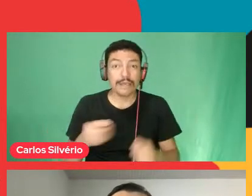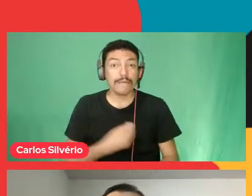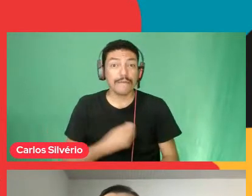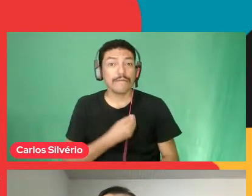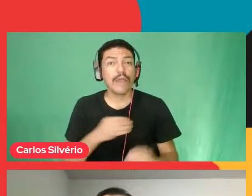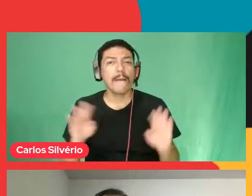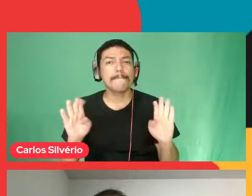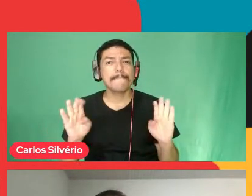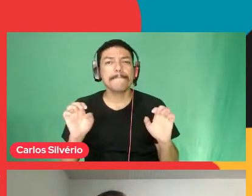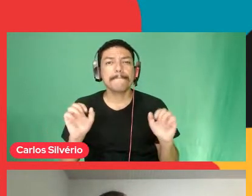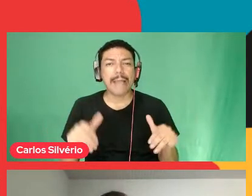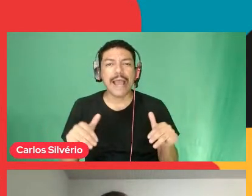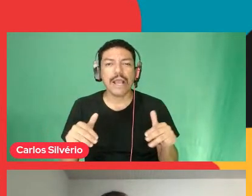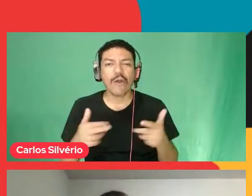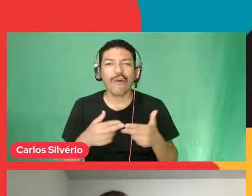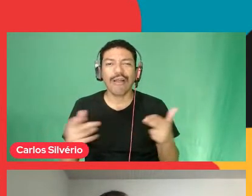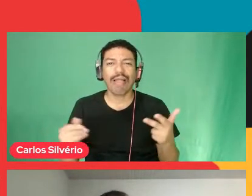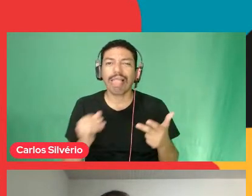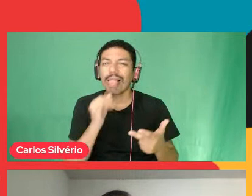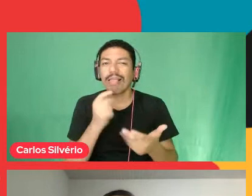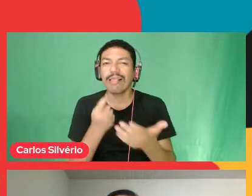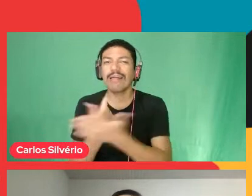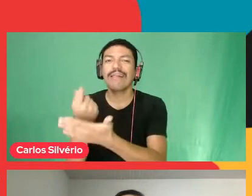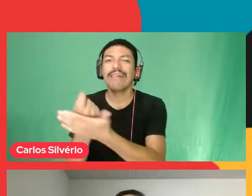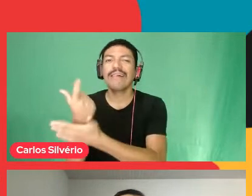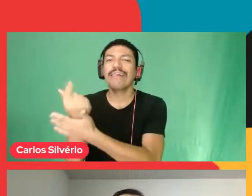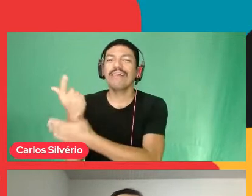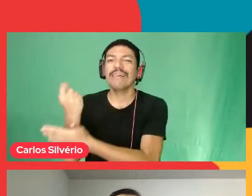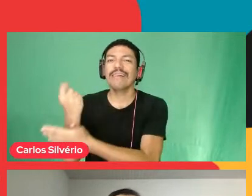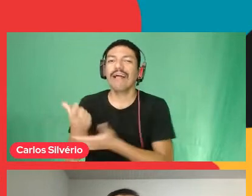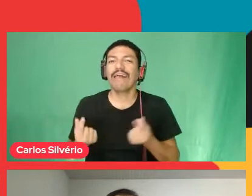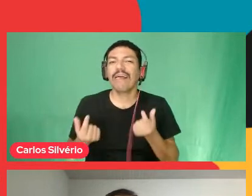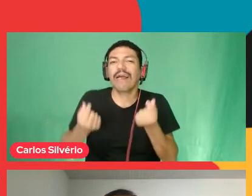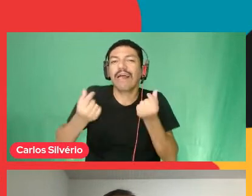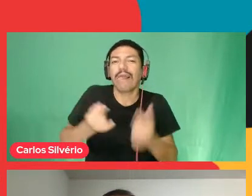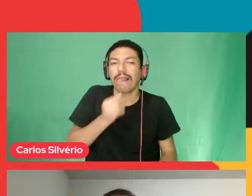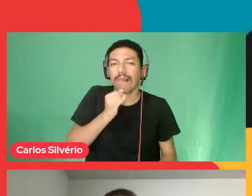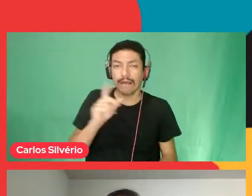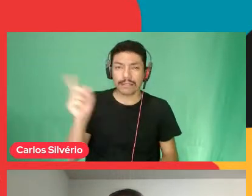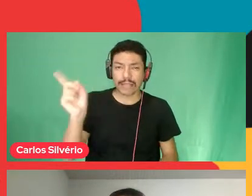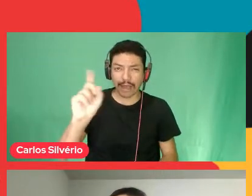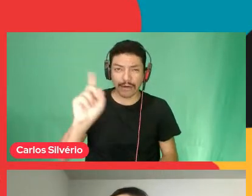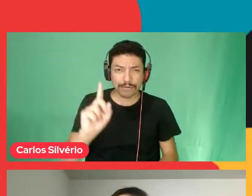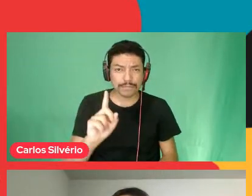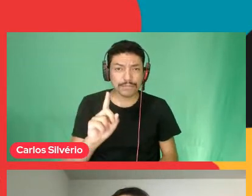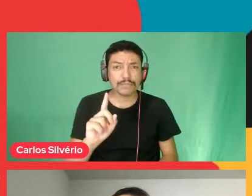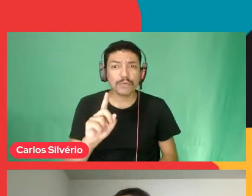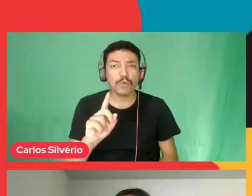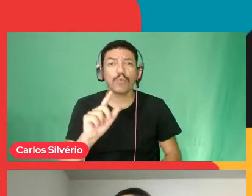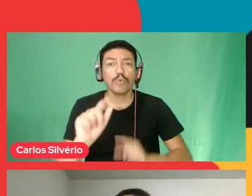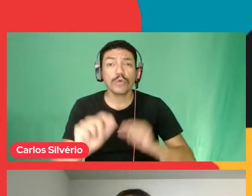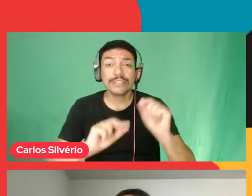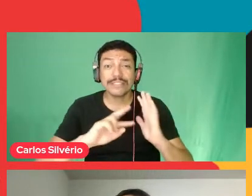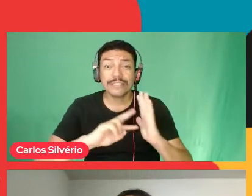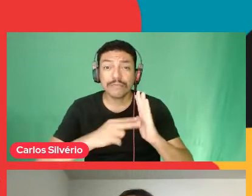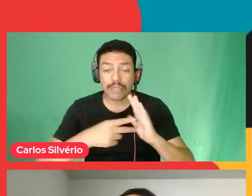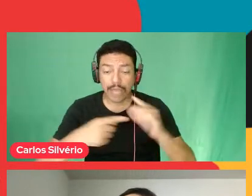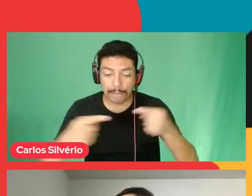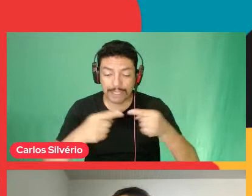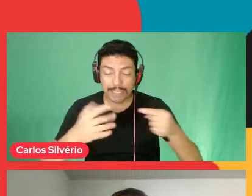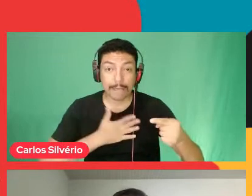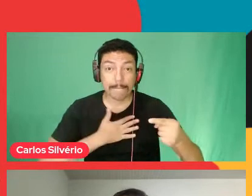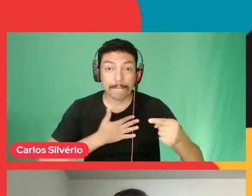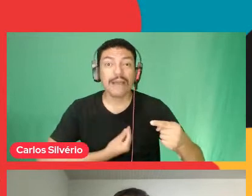do supérfluo, no sentido do dinheiro pelo dinheiro, mas é o que isso reflete na minha existência,